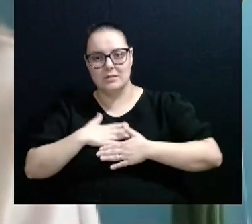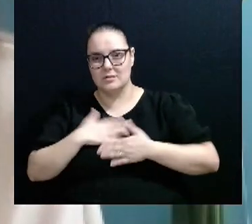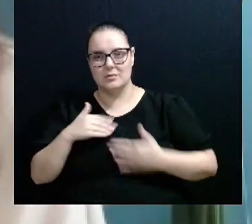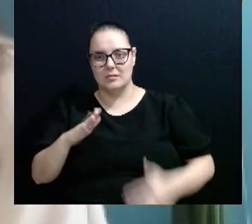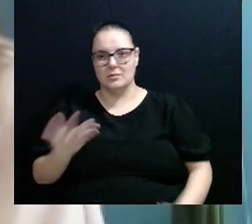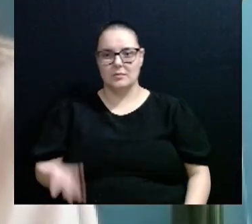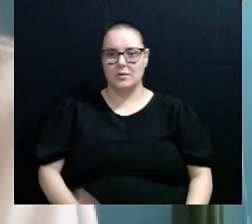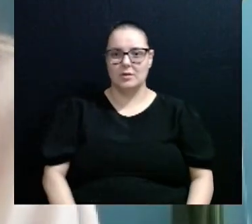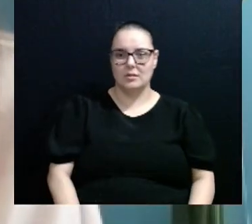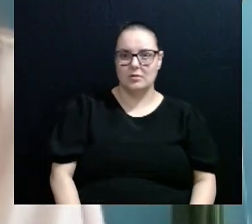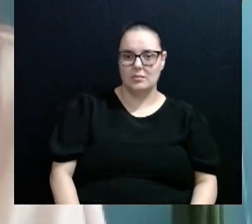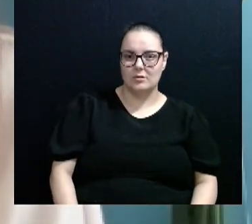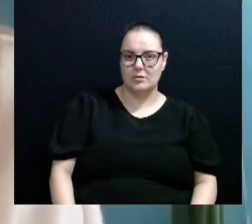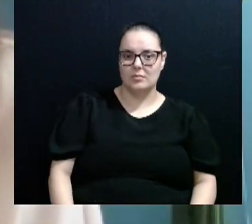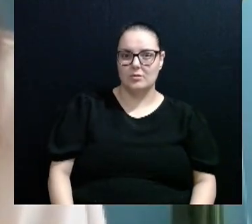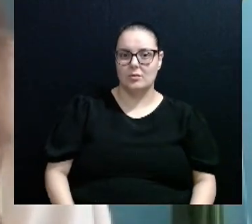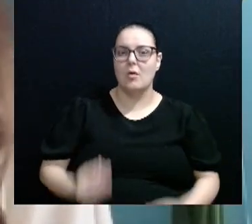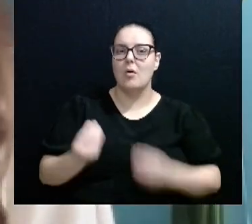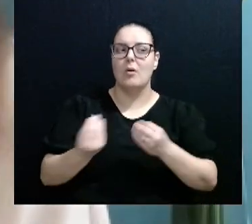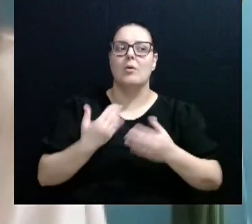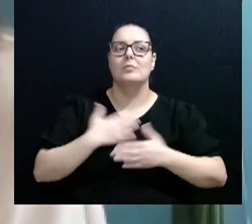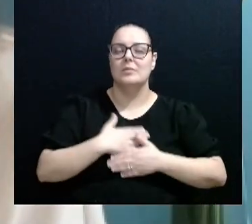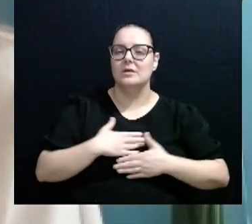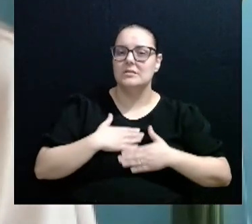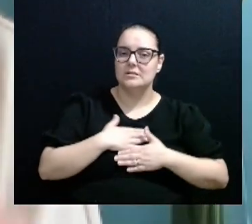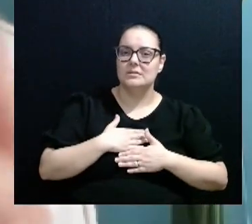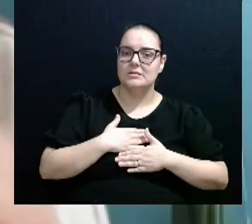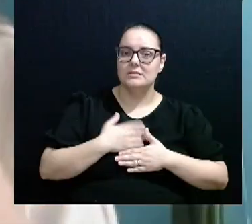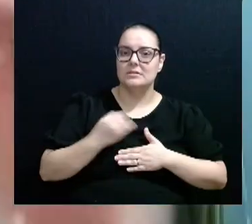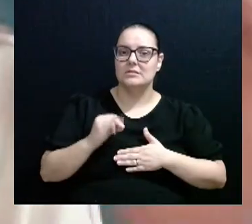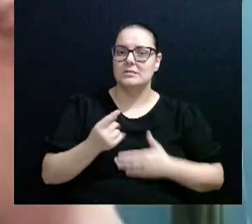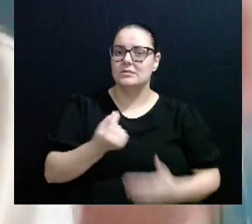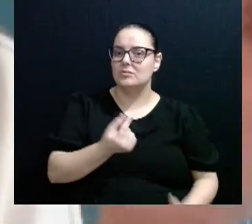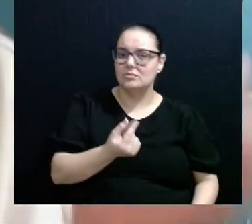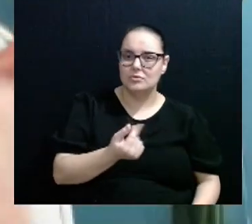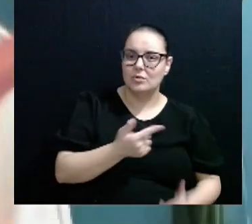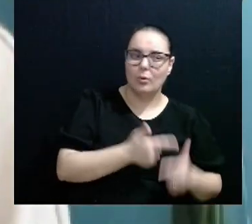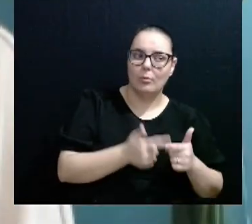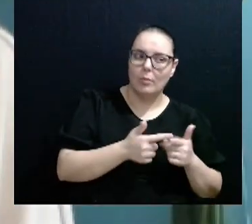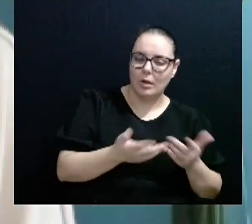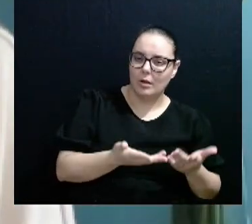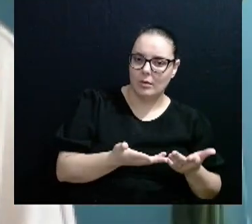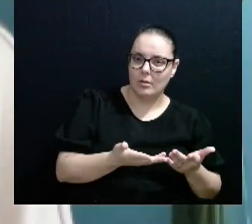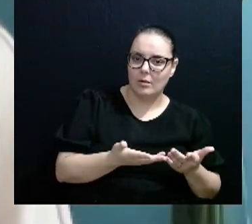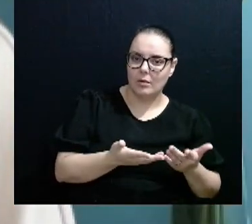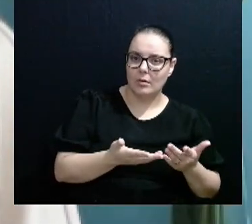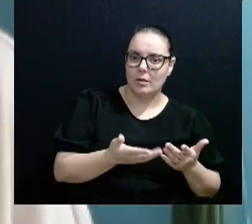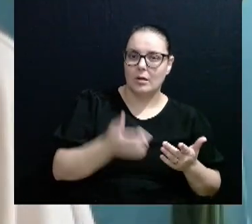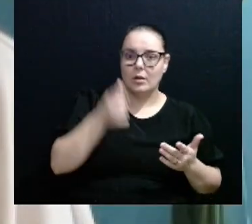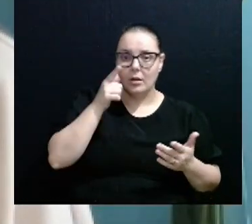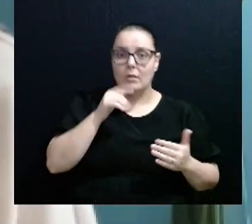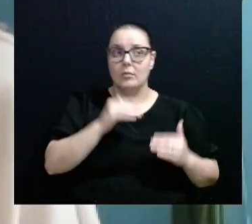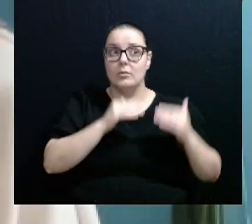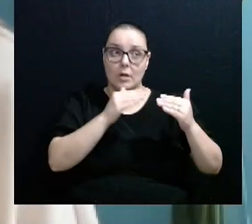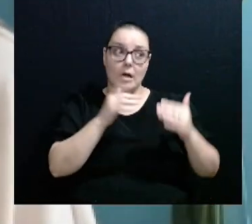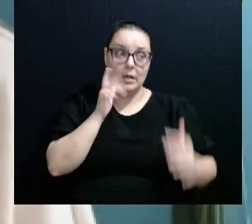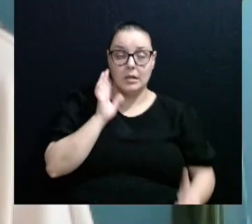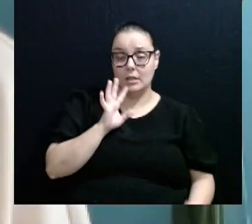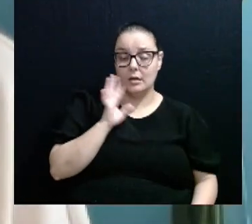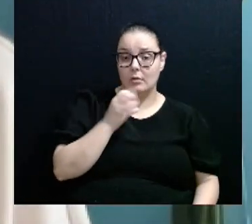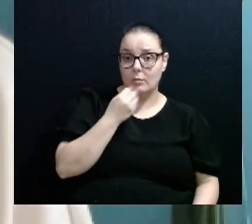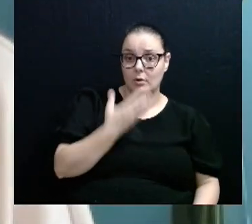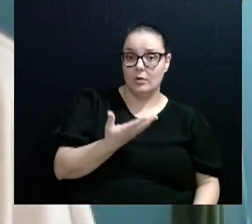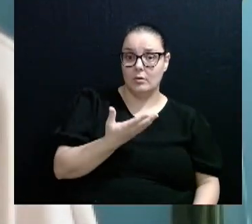tenho prazer, né? E se o dinheiro não é mais uma questão, se eu atingir um patamar que é legal, eu posso me dar o